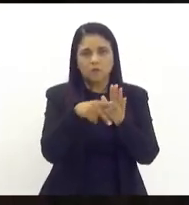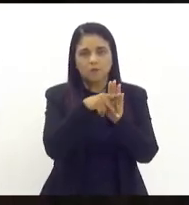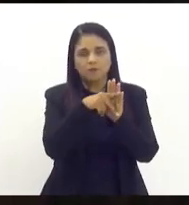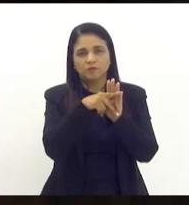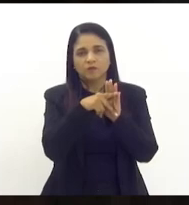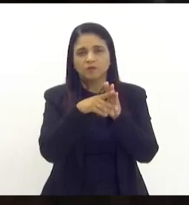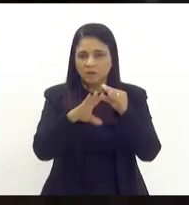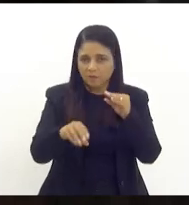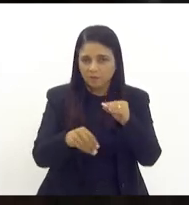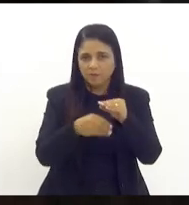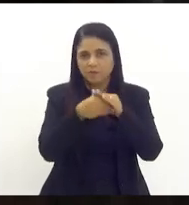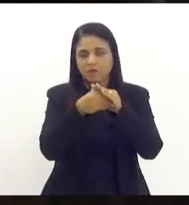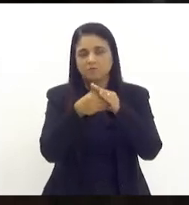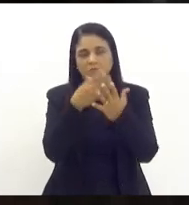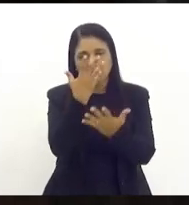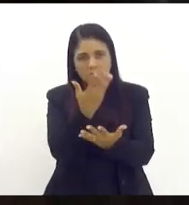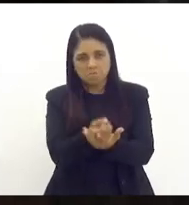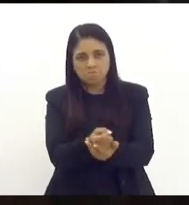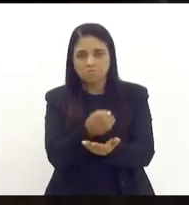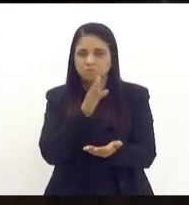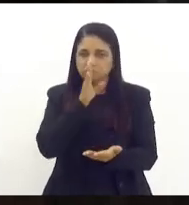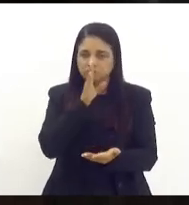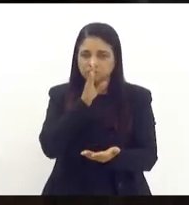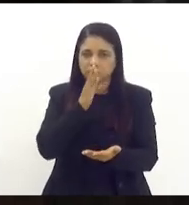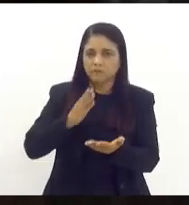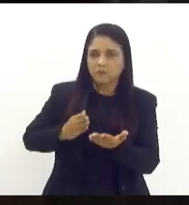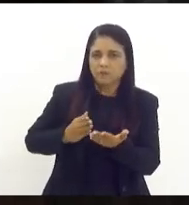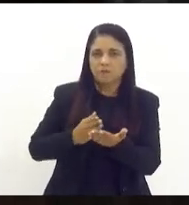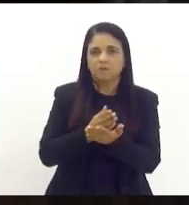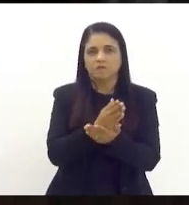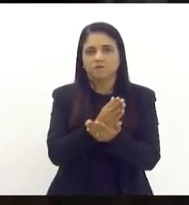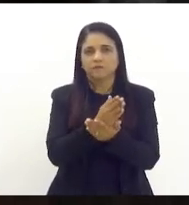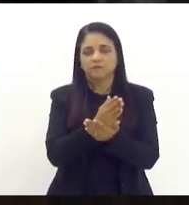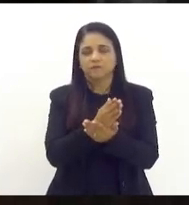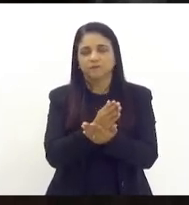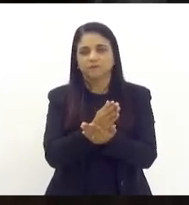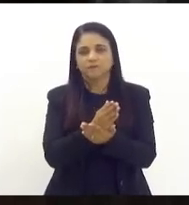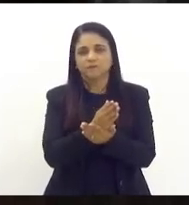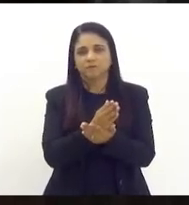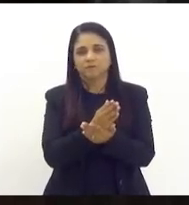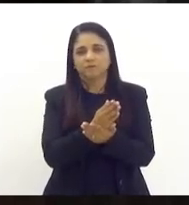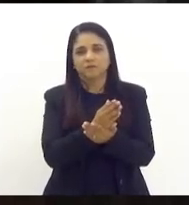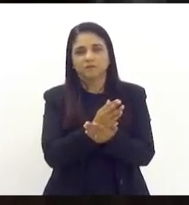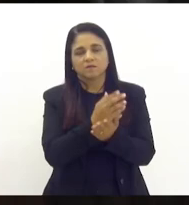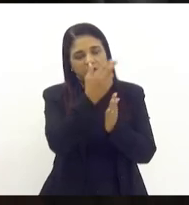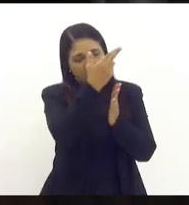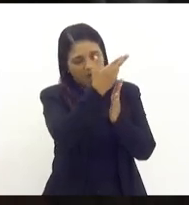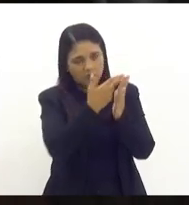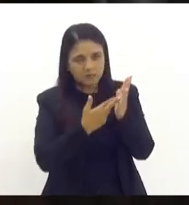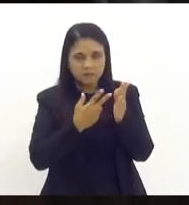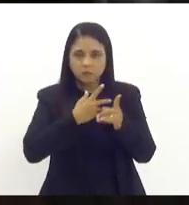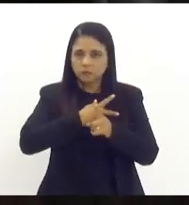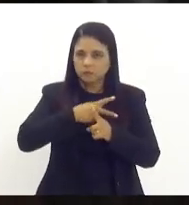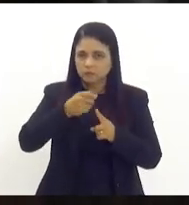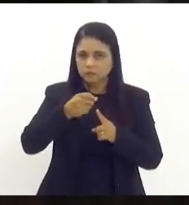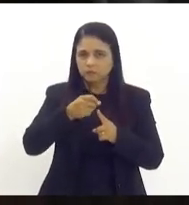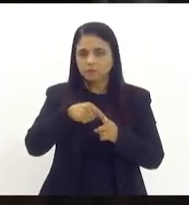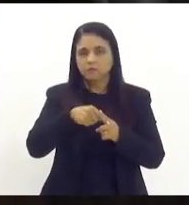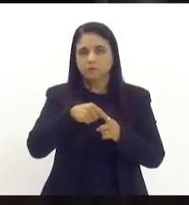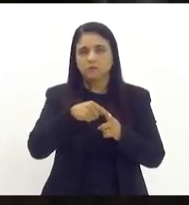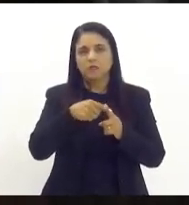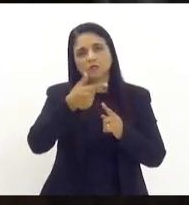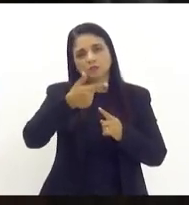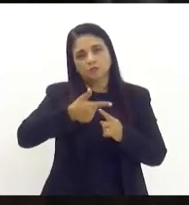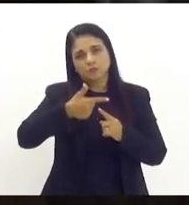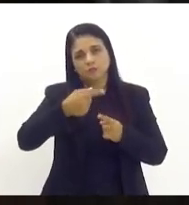emendado permanece Como estão aprovado vai arregaçando vencido para